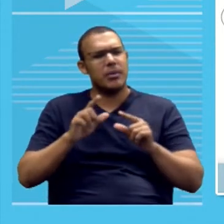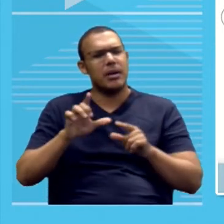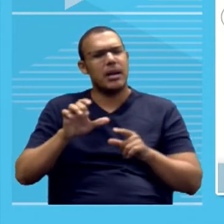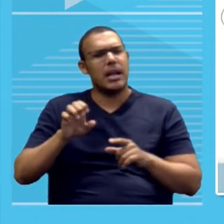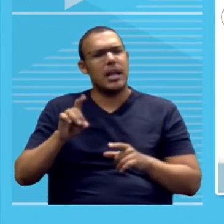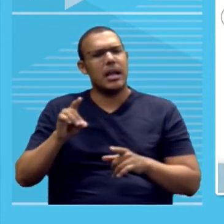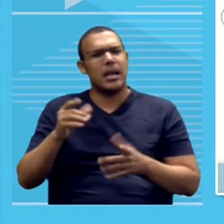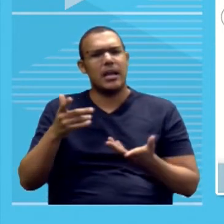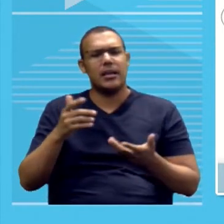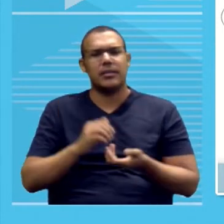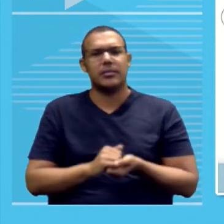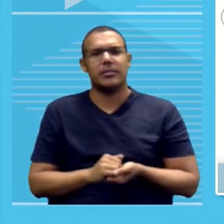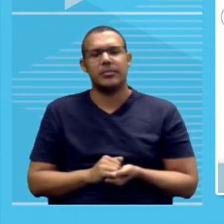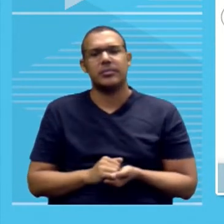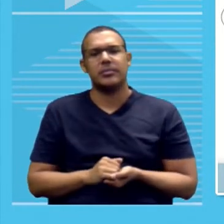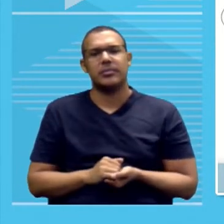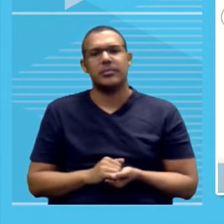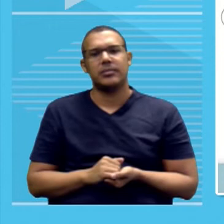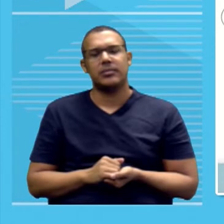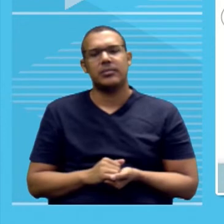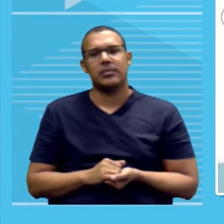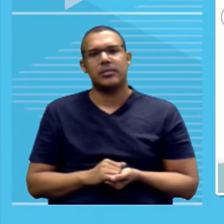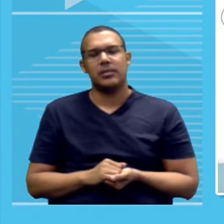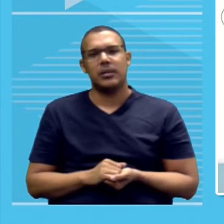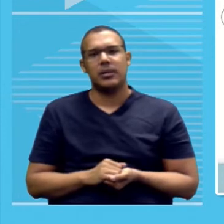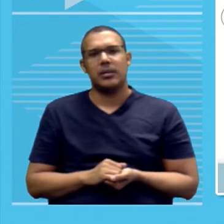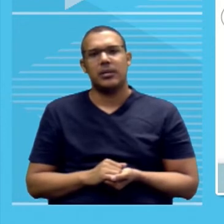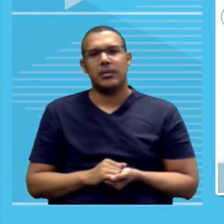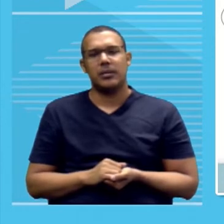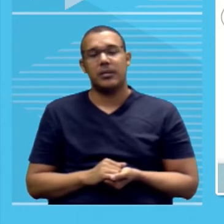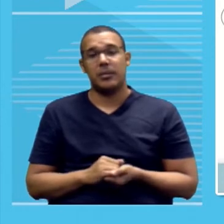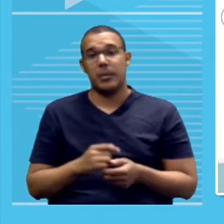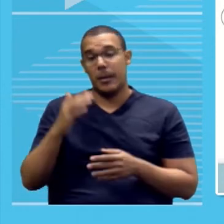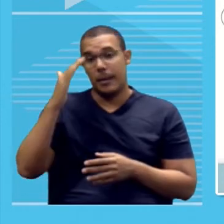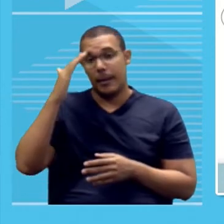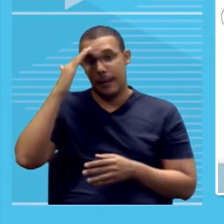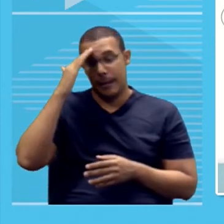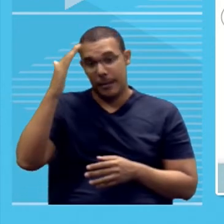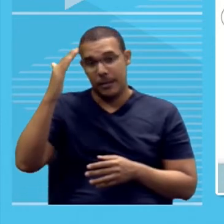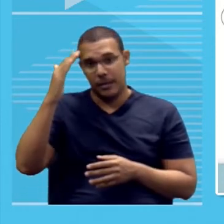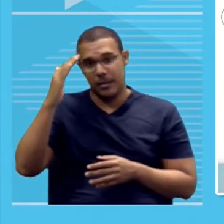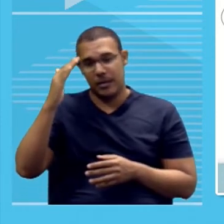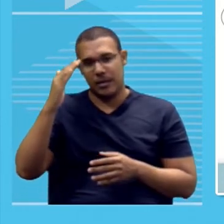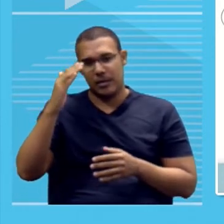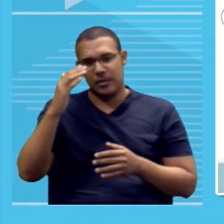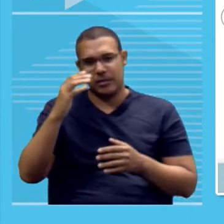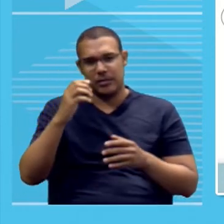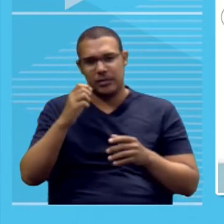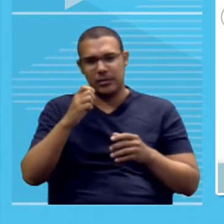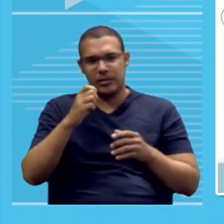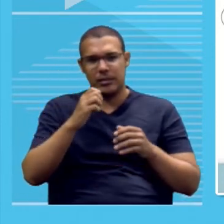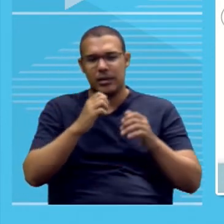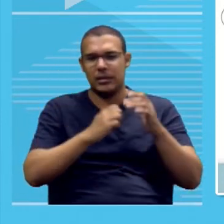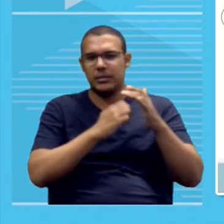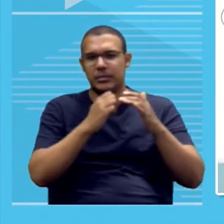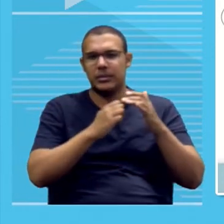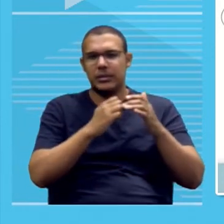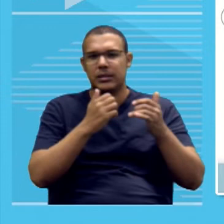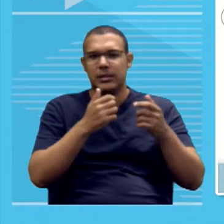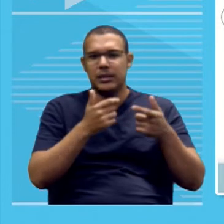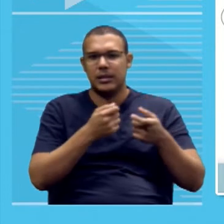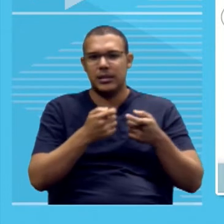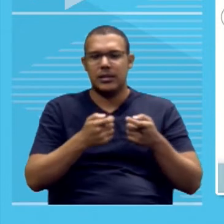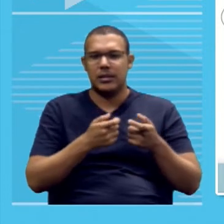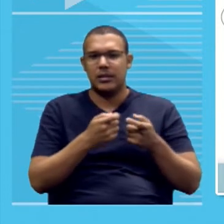ela numa fonte maior? Bom, devido principalmente à indústria de videogames, a gente está começando a usar a